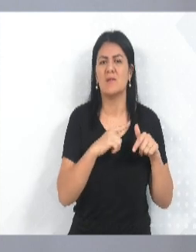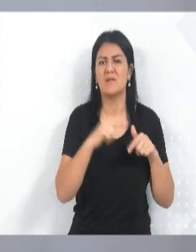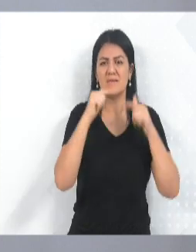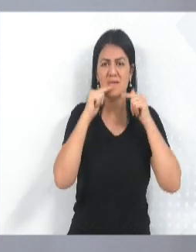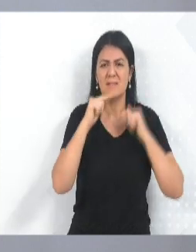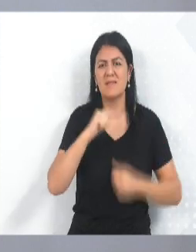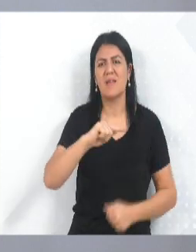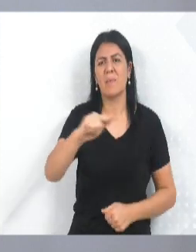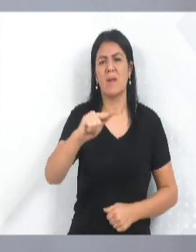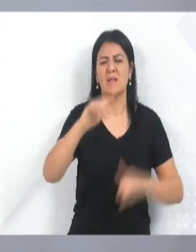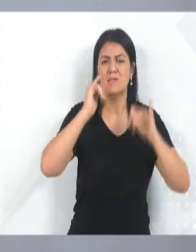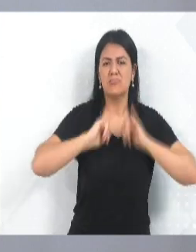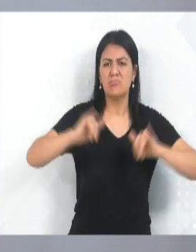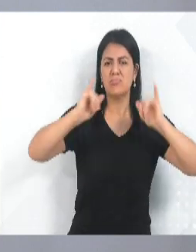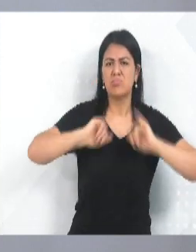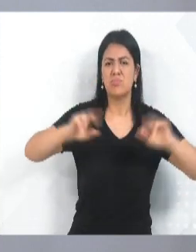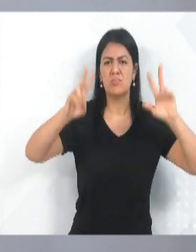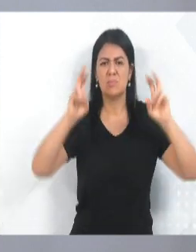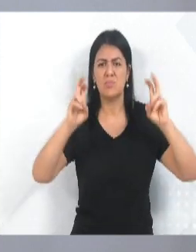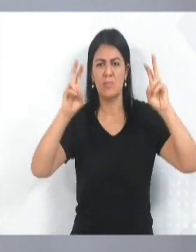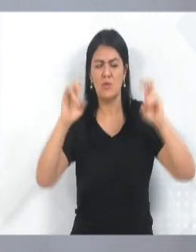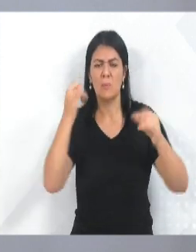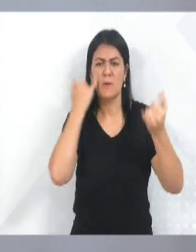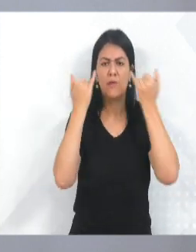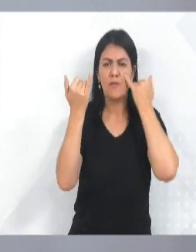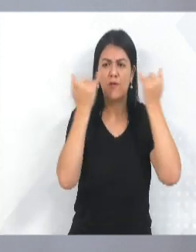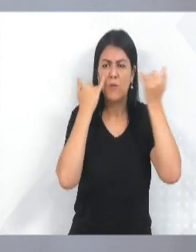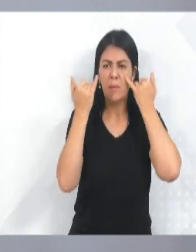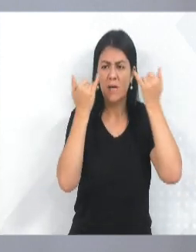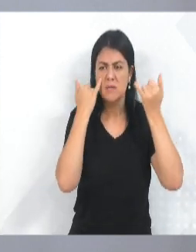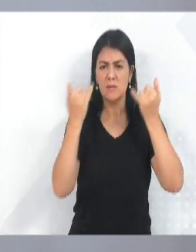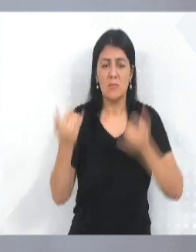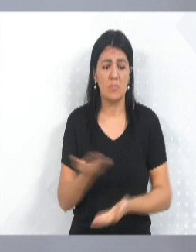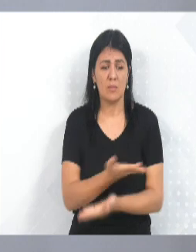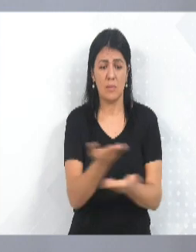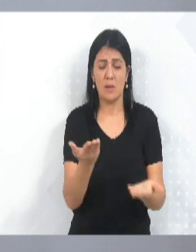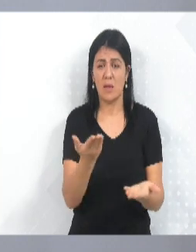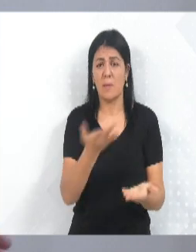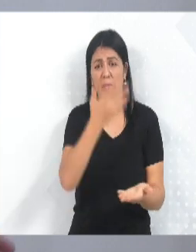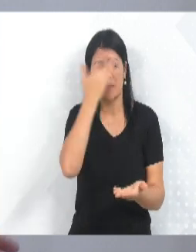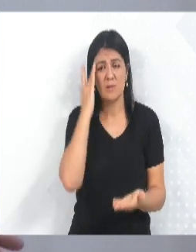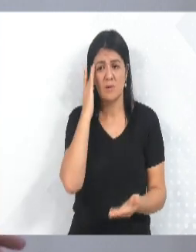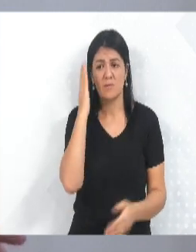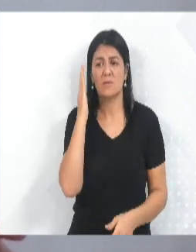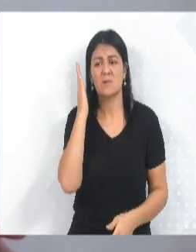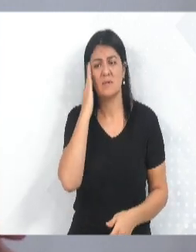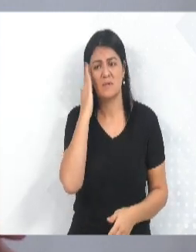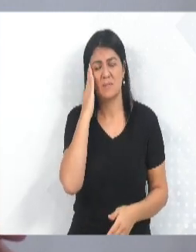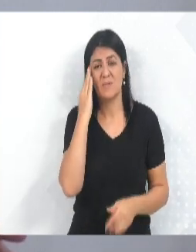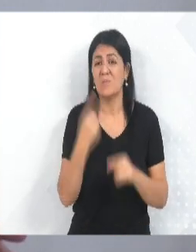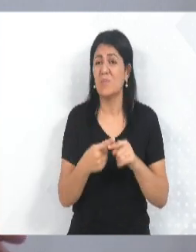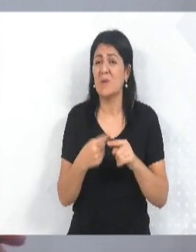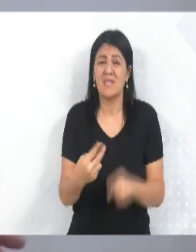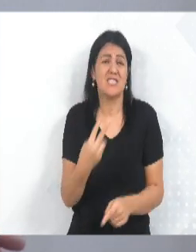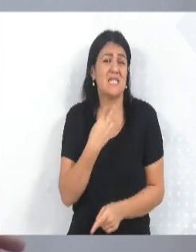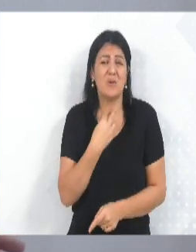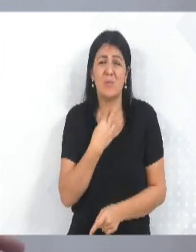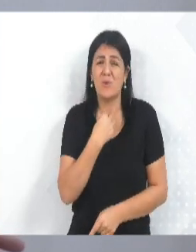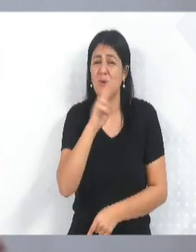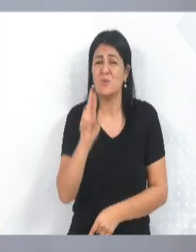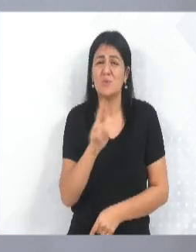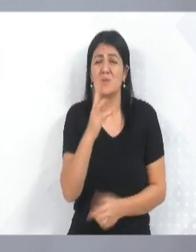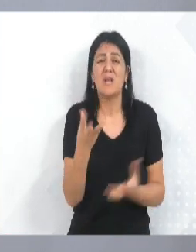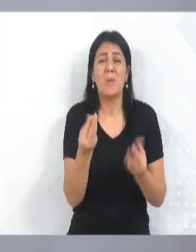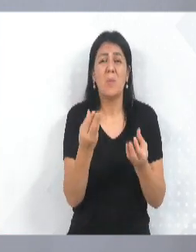capilarizar a informação para a população não usar nós usamos muito antibiótico antibiótico